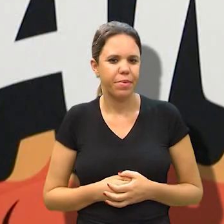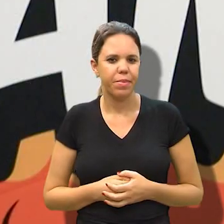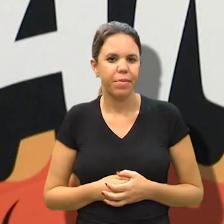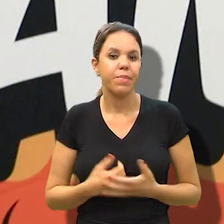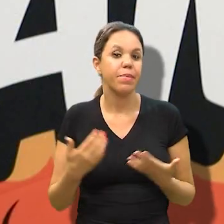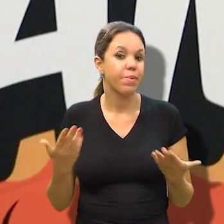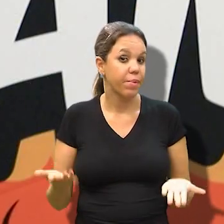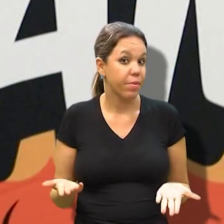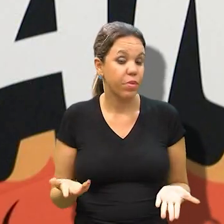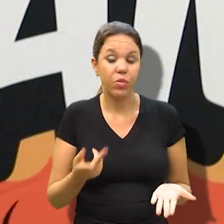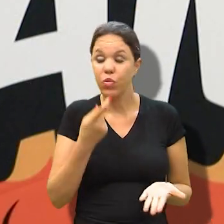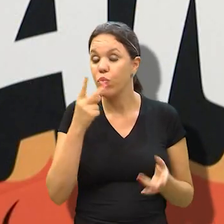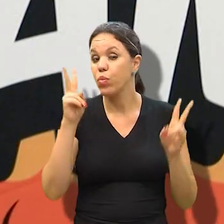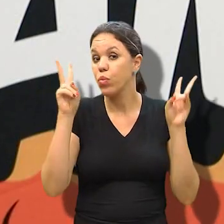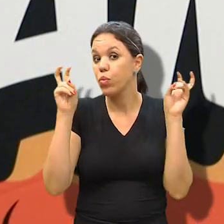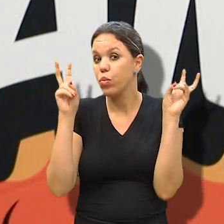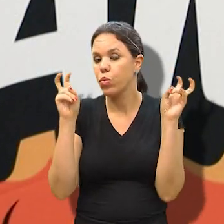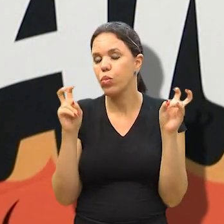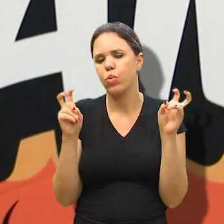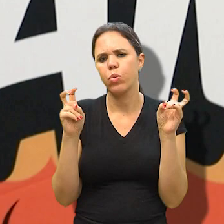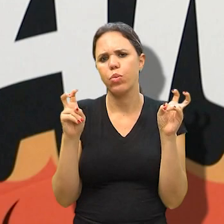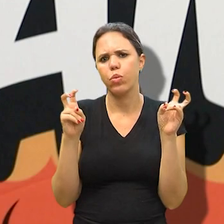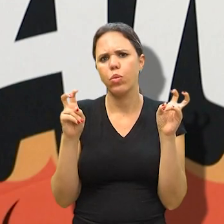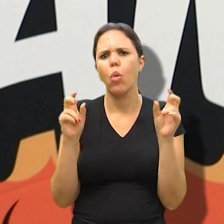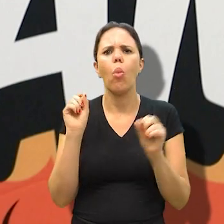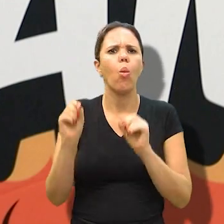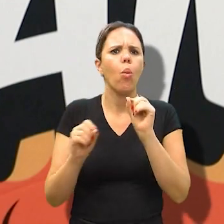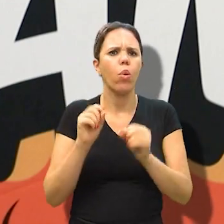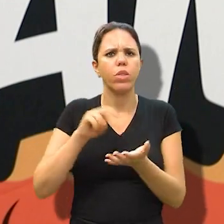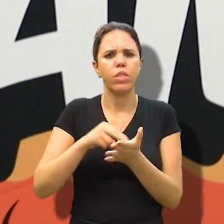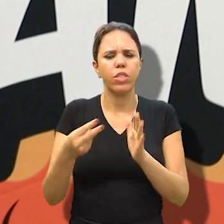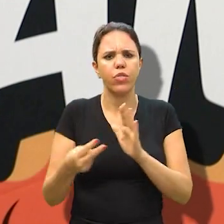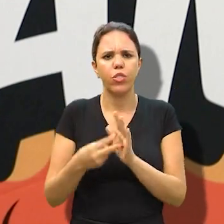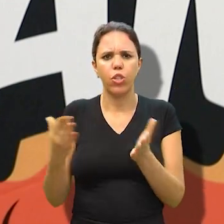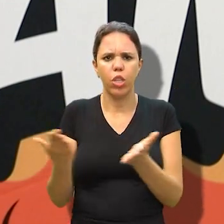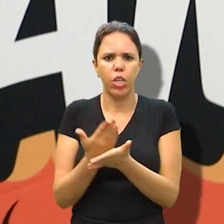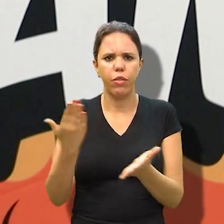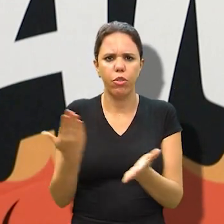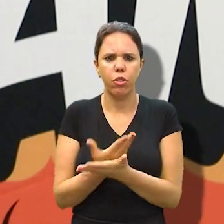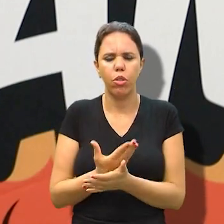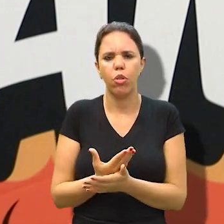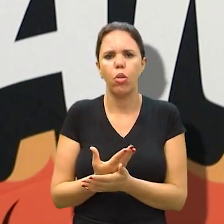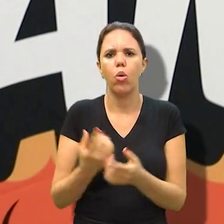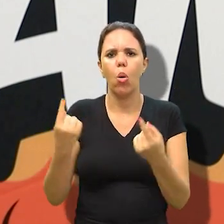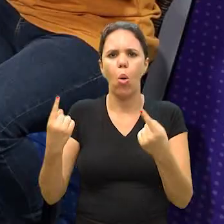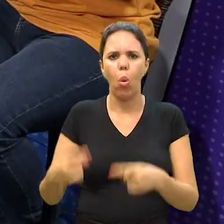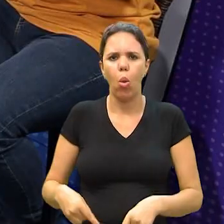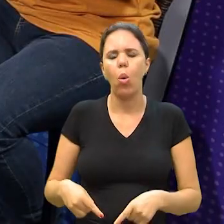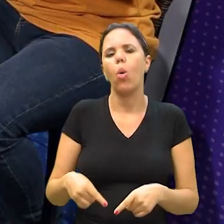bem. Urânio, e aí? A gente vai falar sobre A Contrapartida, livro 2.